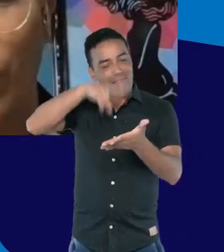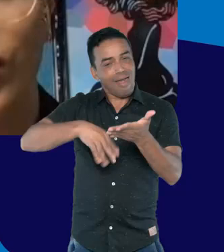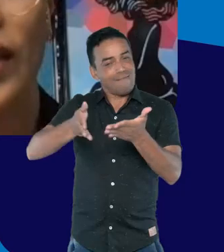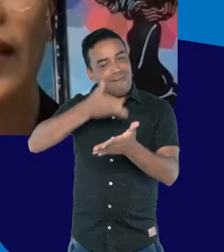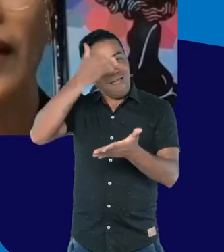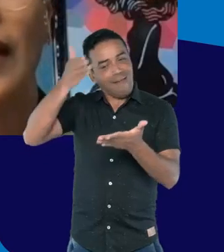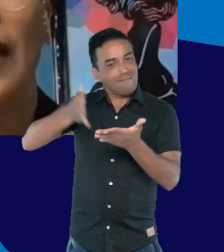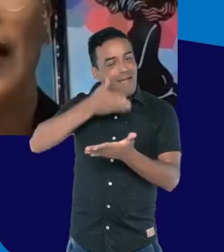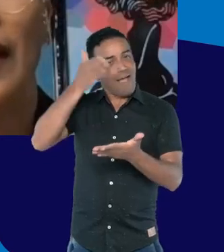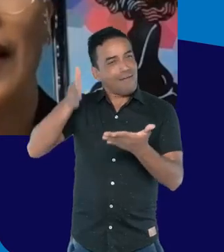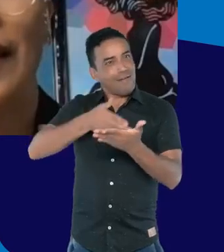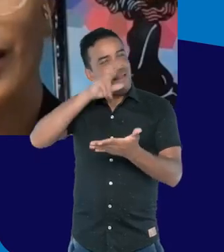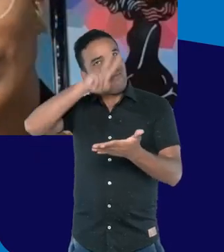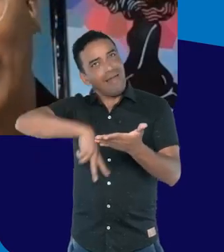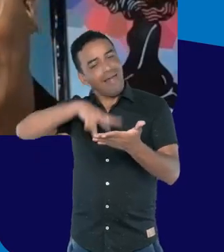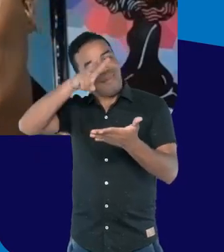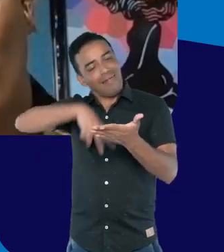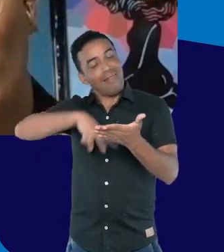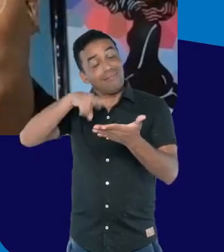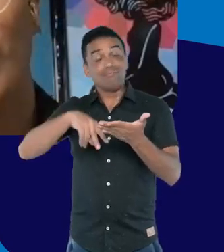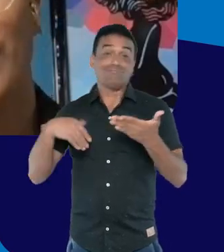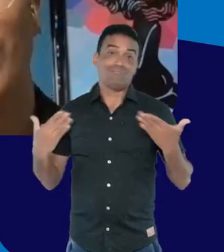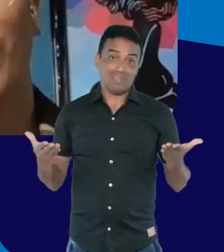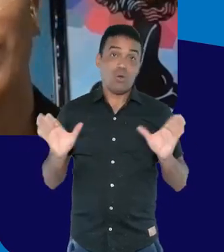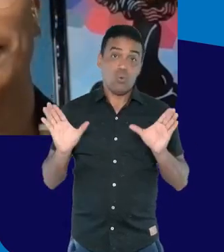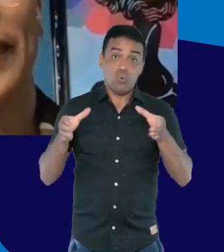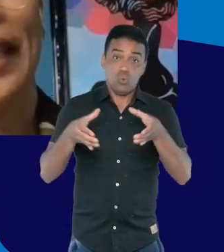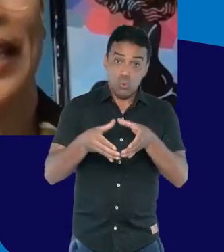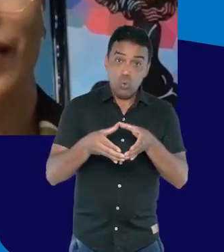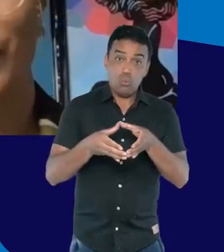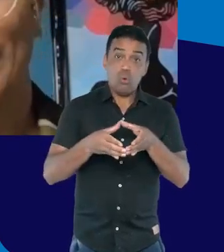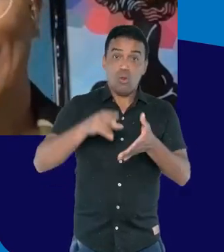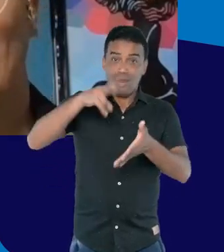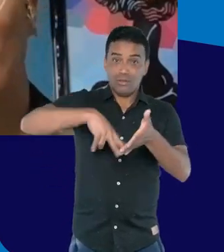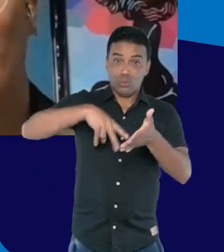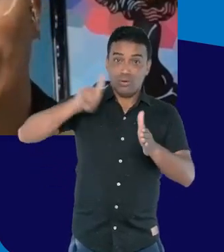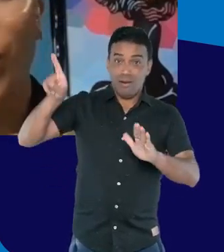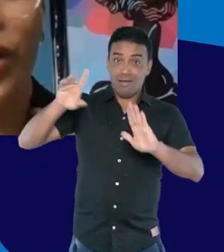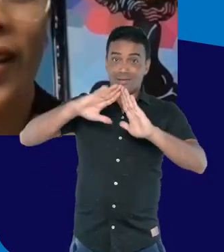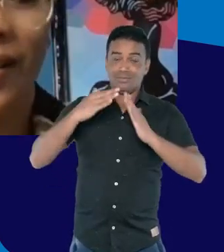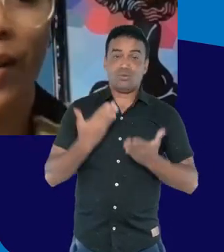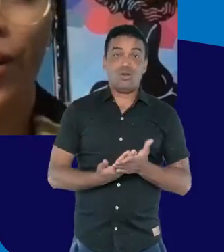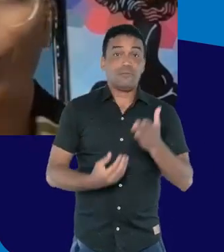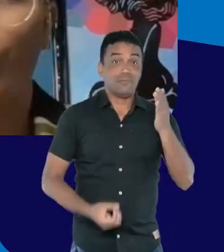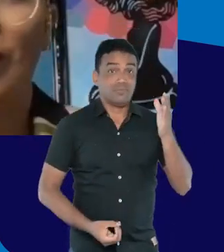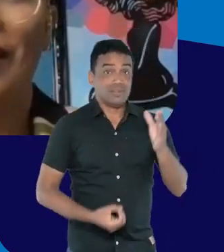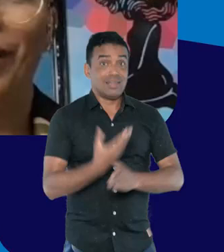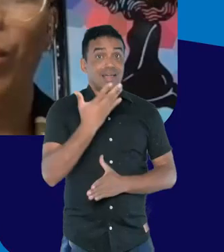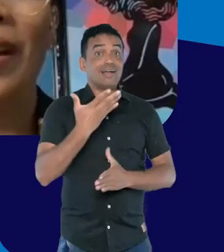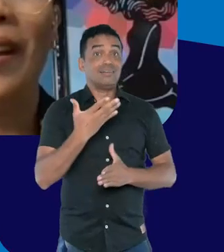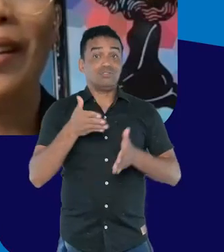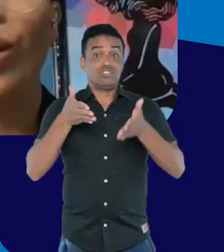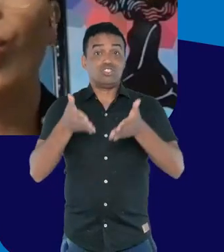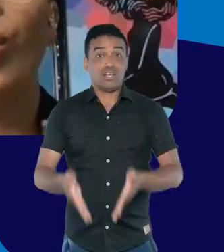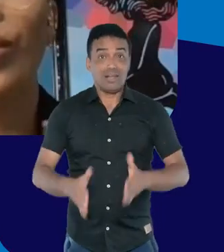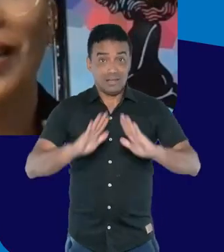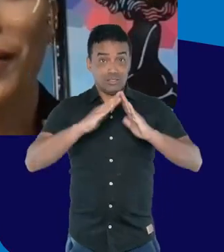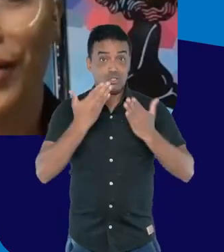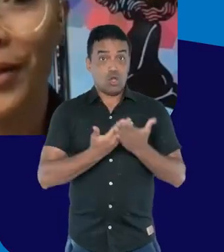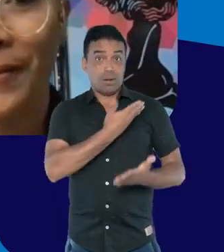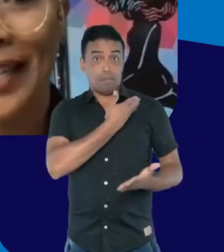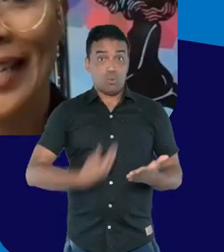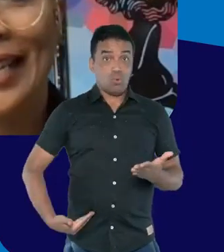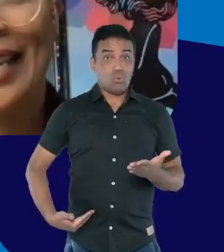naquelas leituras, tanto é que o clube de leitura, ele foi criado porque ao chegar na escola pública de BH tinham